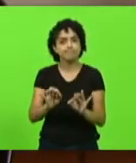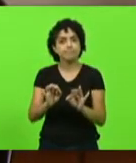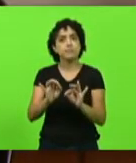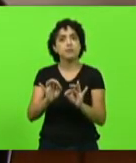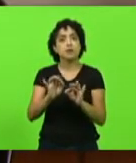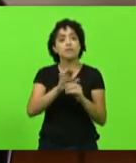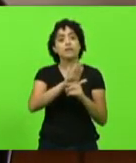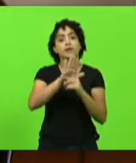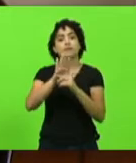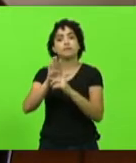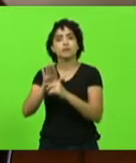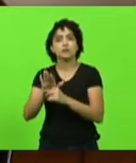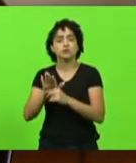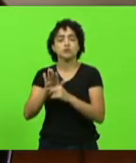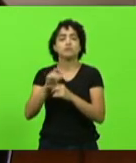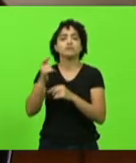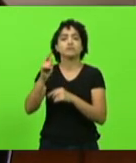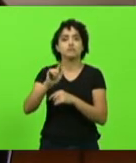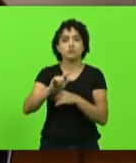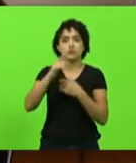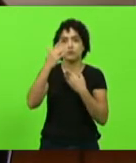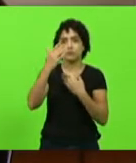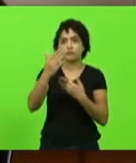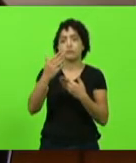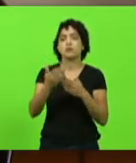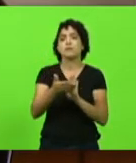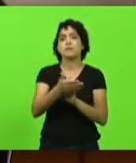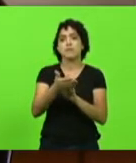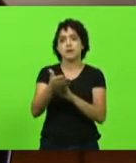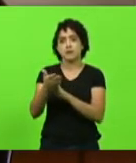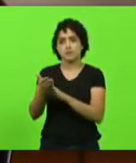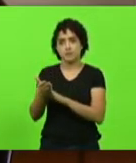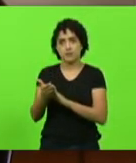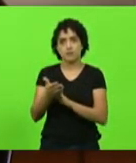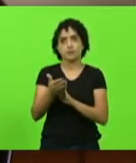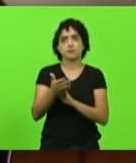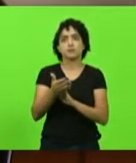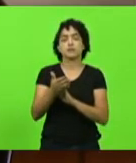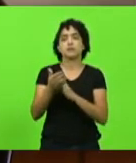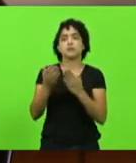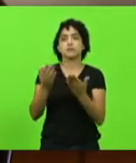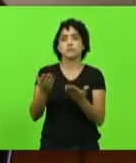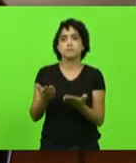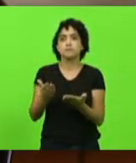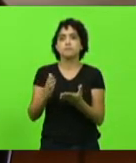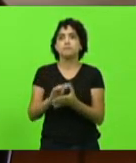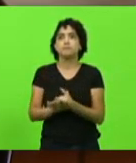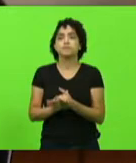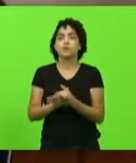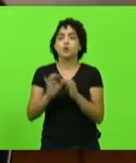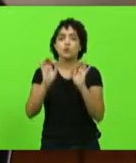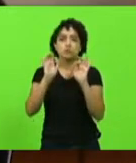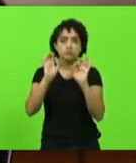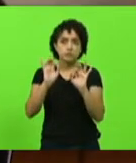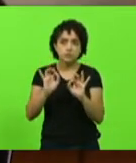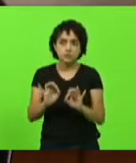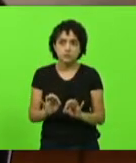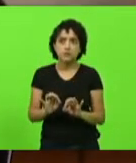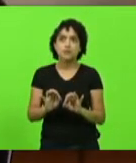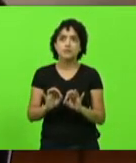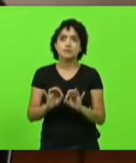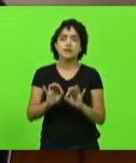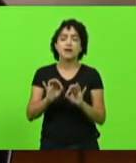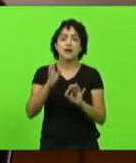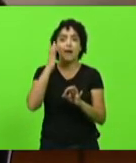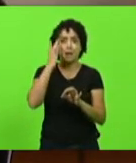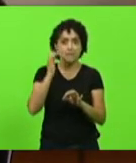grande. Por isso, mais uma vez, os nossos parabéns ao Grupo ND, através do Marcelo Petrelli. E, com certeza, a nossa querida Ibirama amanhã também